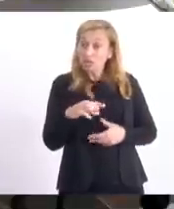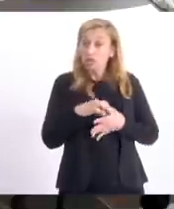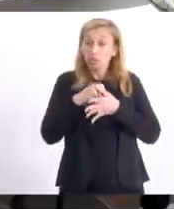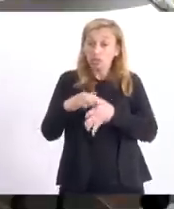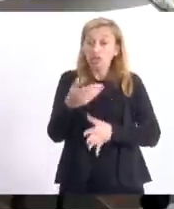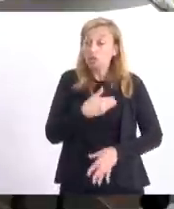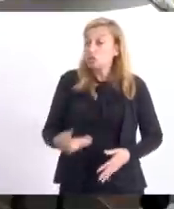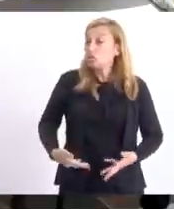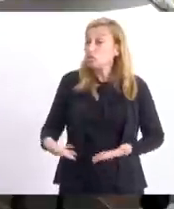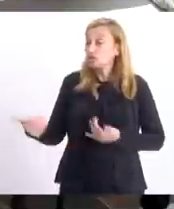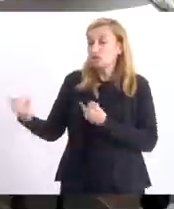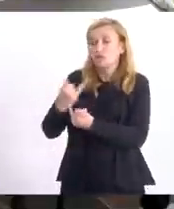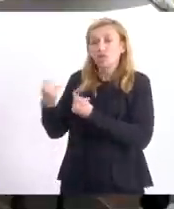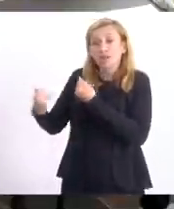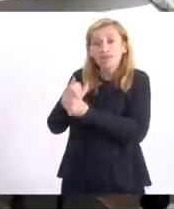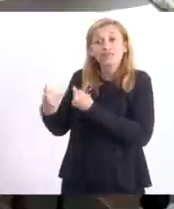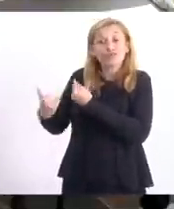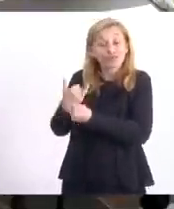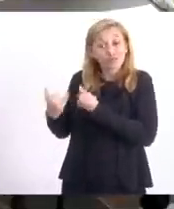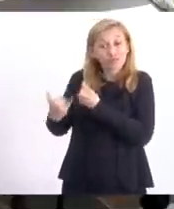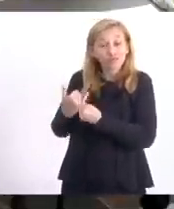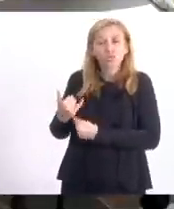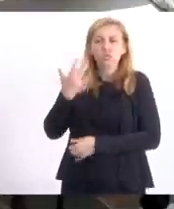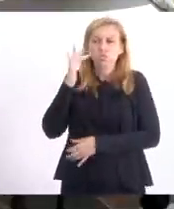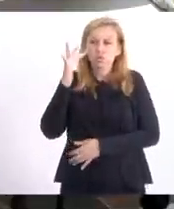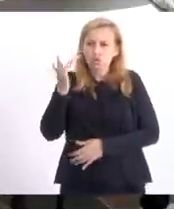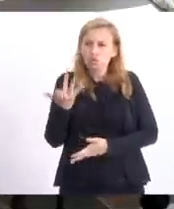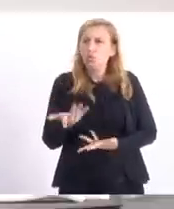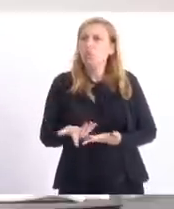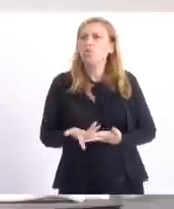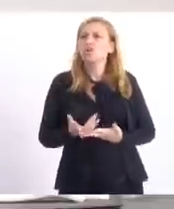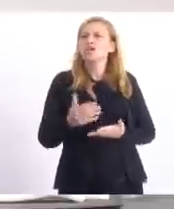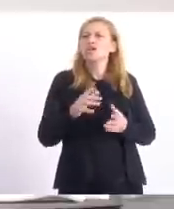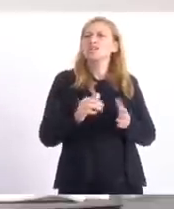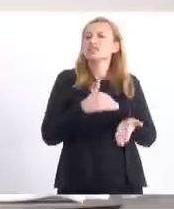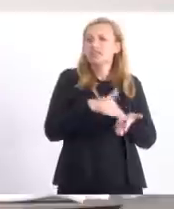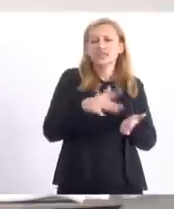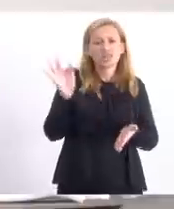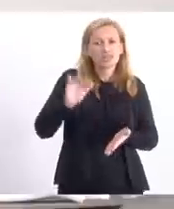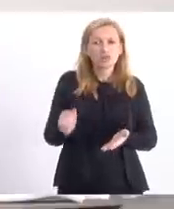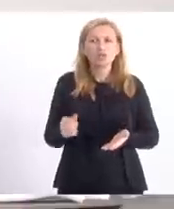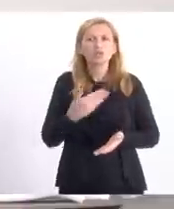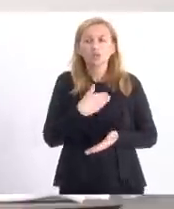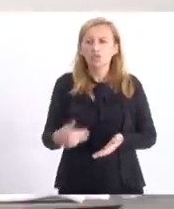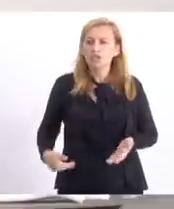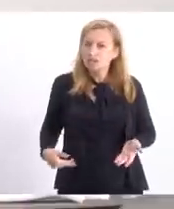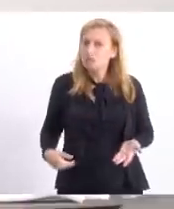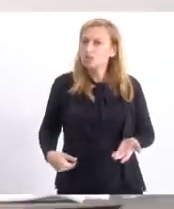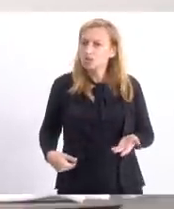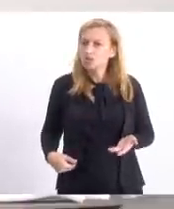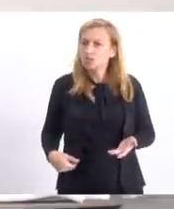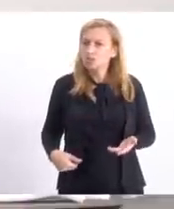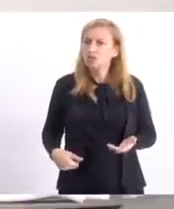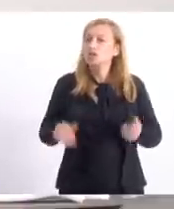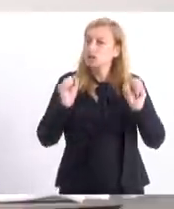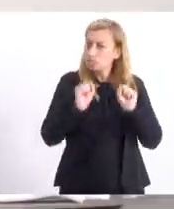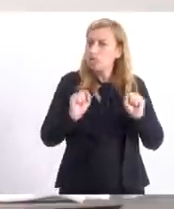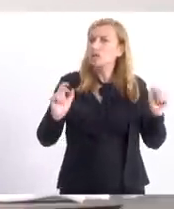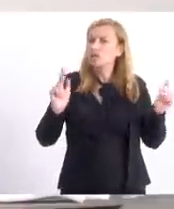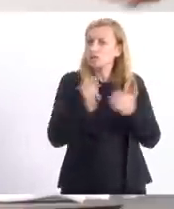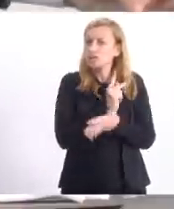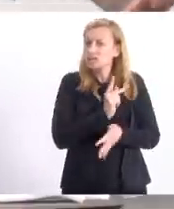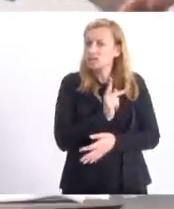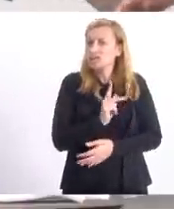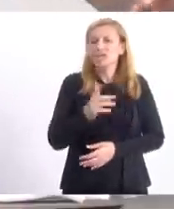governo, eu recebo de informações do Tesouro, do secretário de Fazenda e do governador daquilo que pode acontecer.